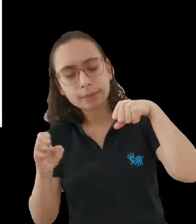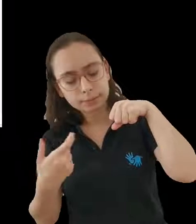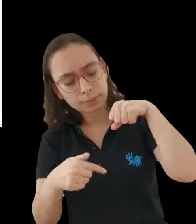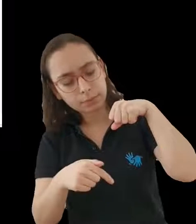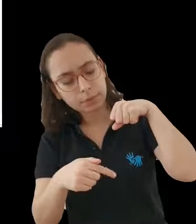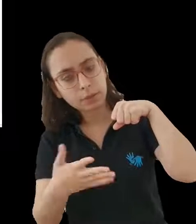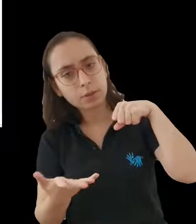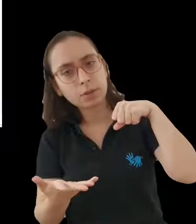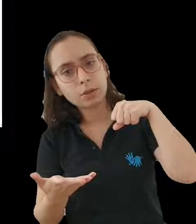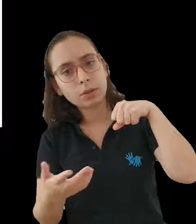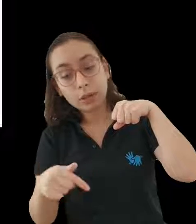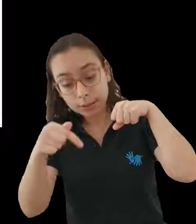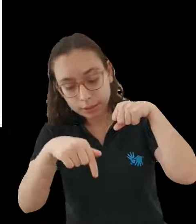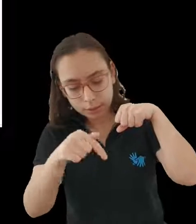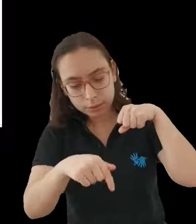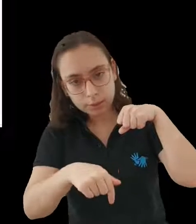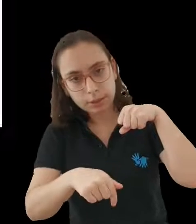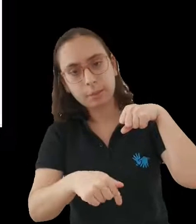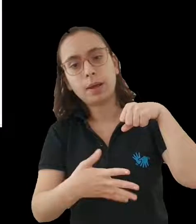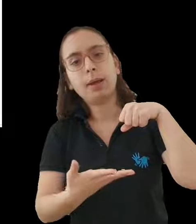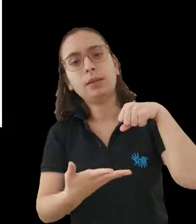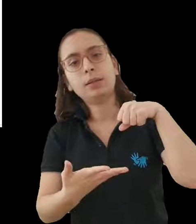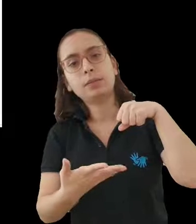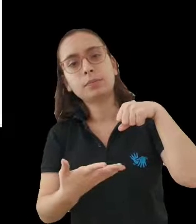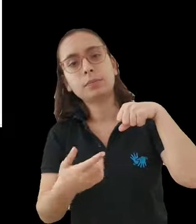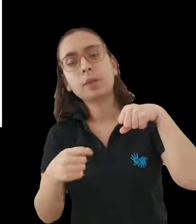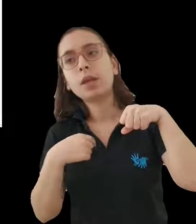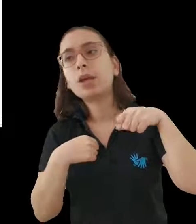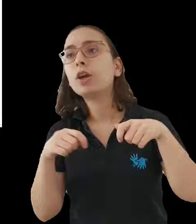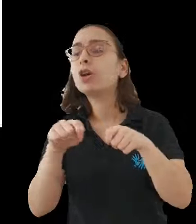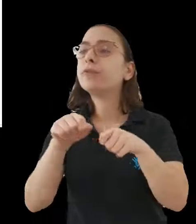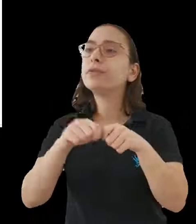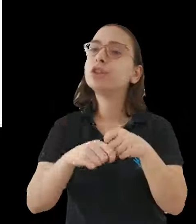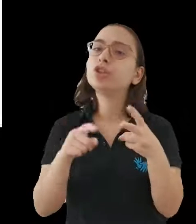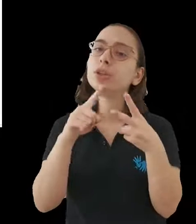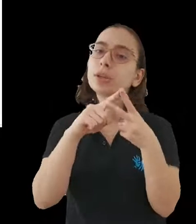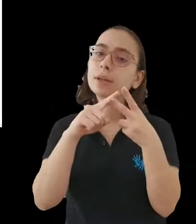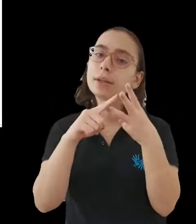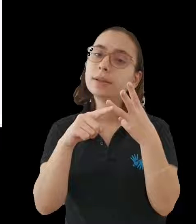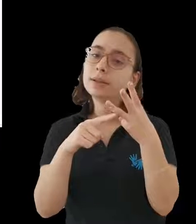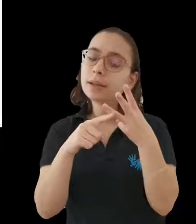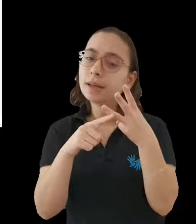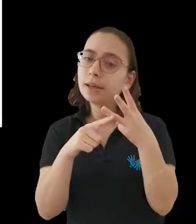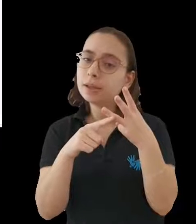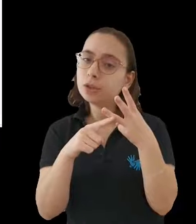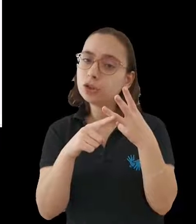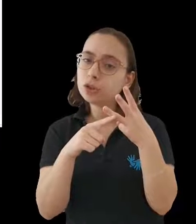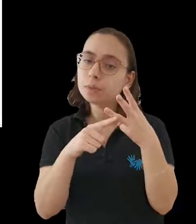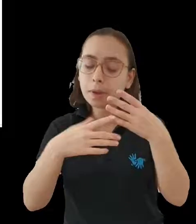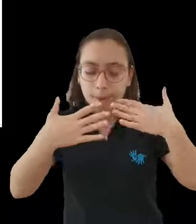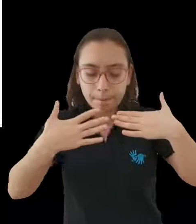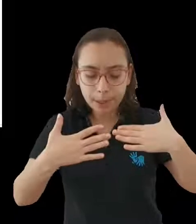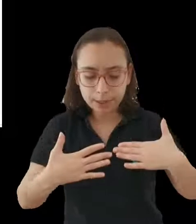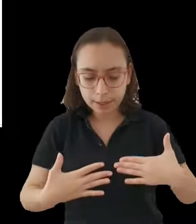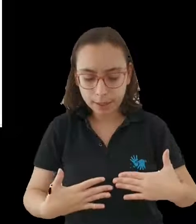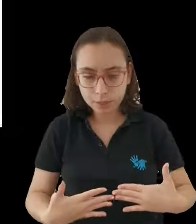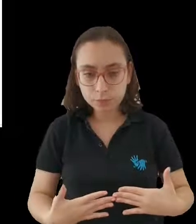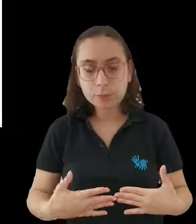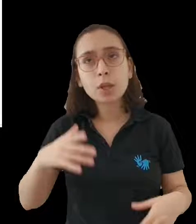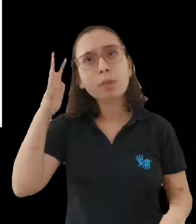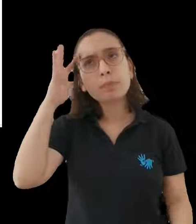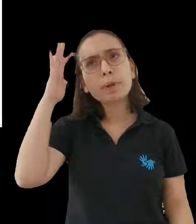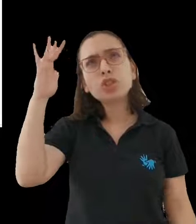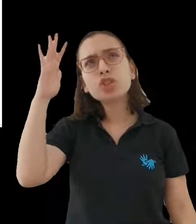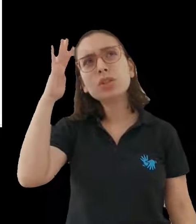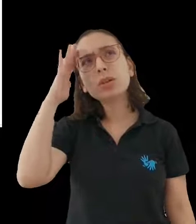É. Então, dentro dessa mala, eu fiz três painéis de fundo,